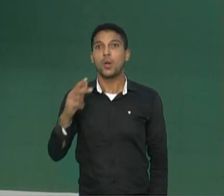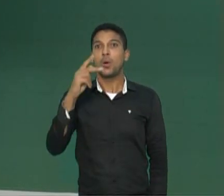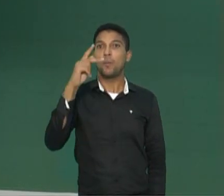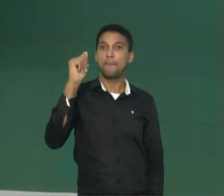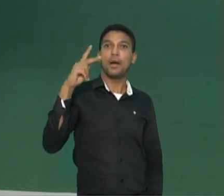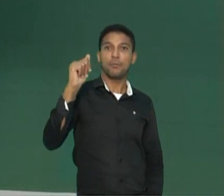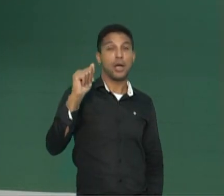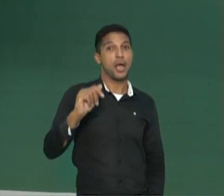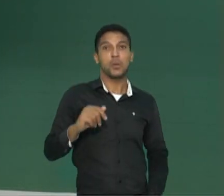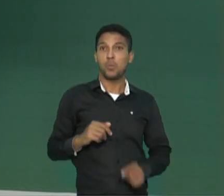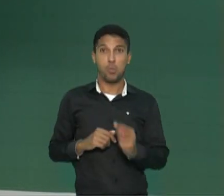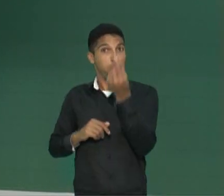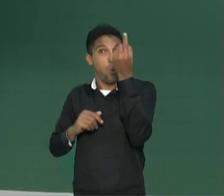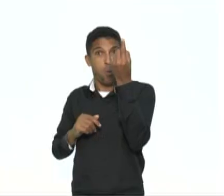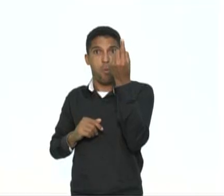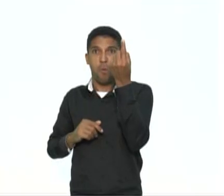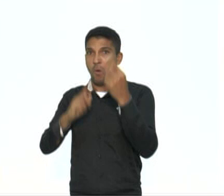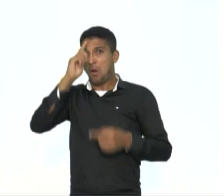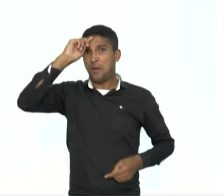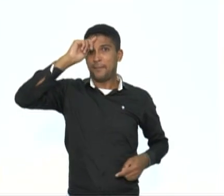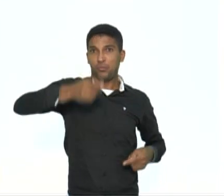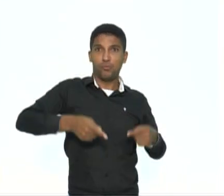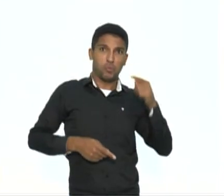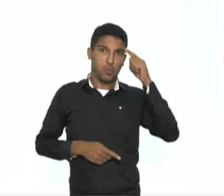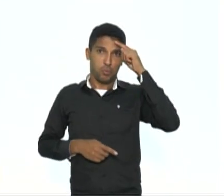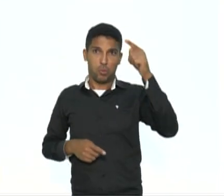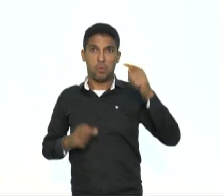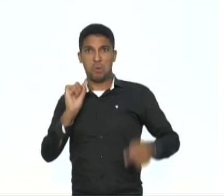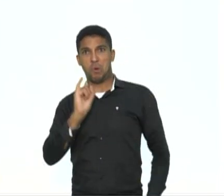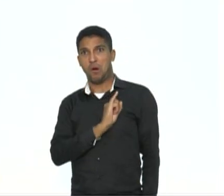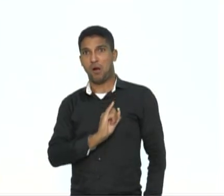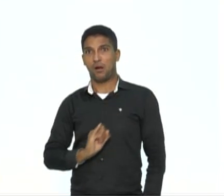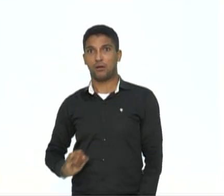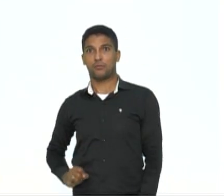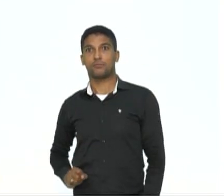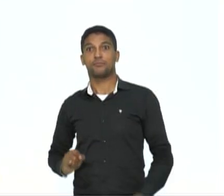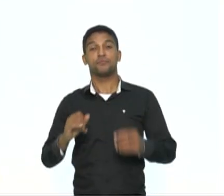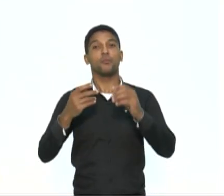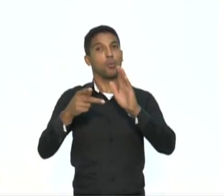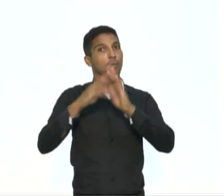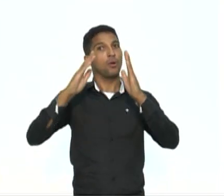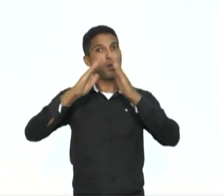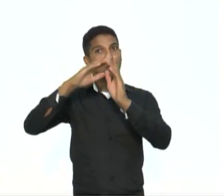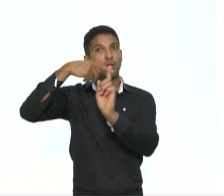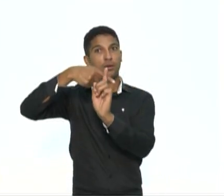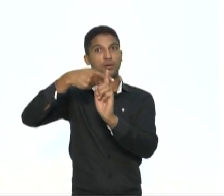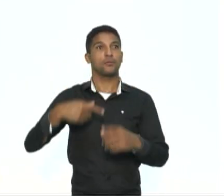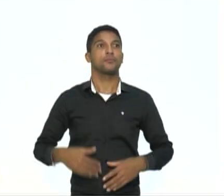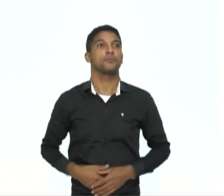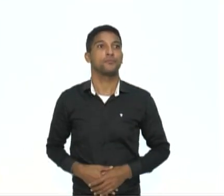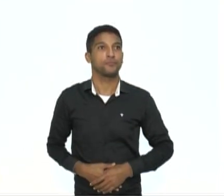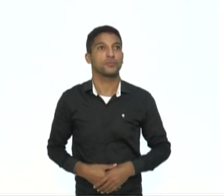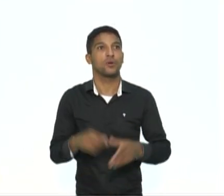tá? Então vamos lá. Qual período da arte restringiu-se a simplificar a imagem a quase um ícone?